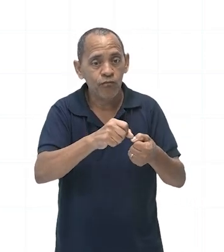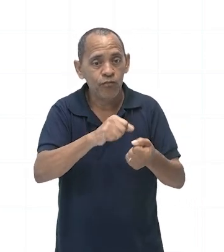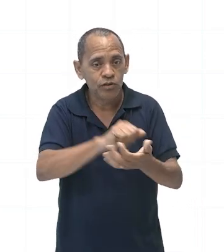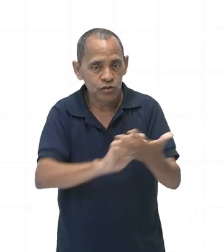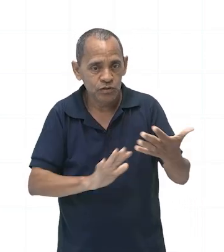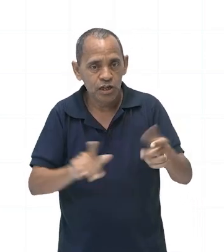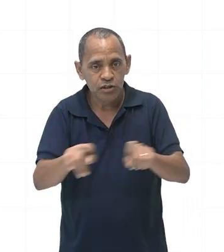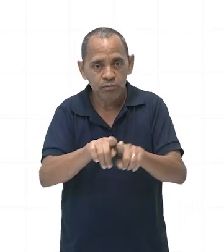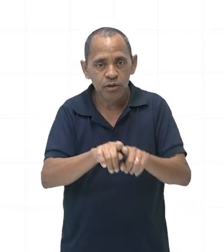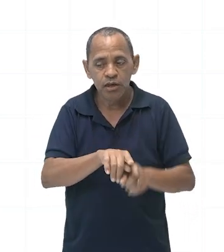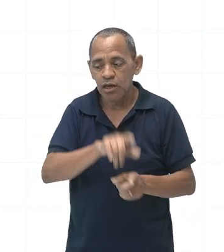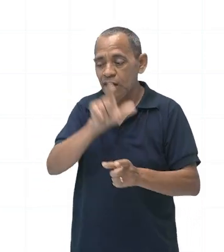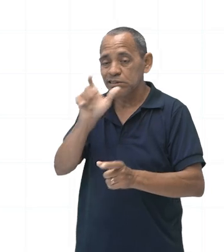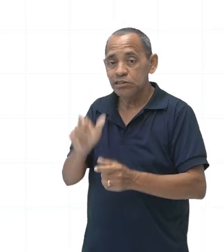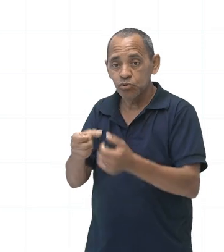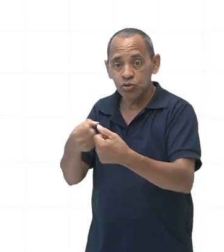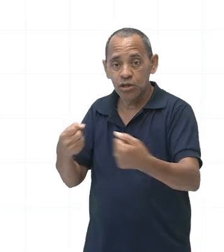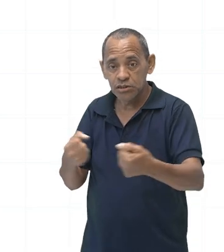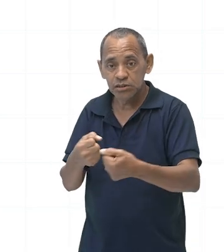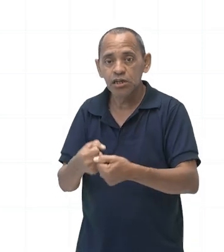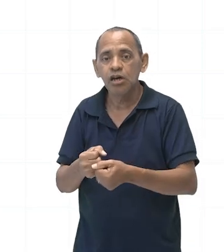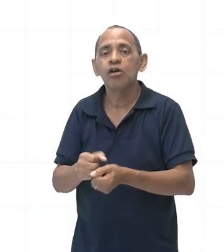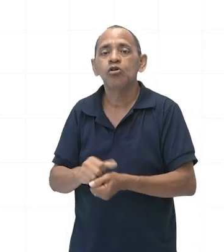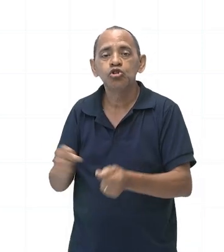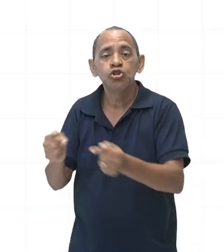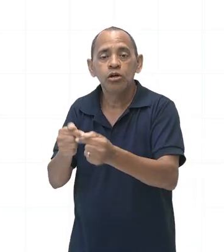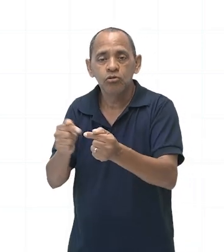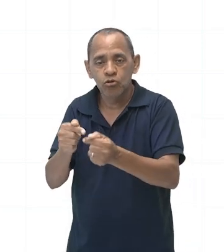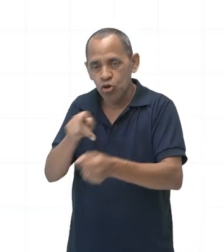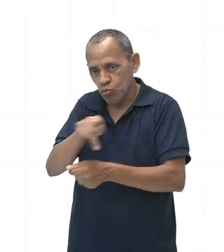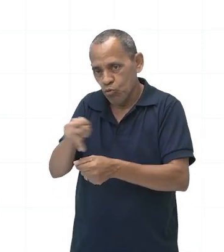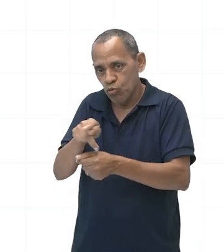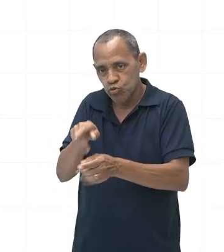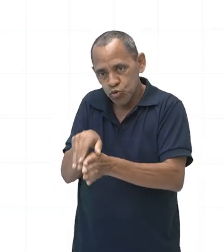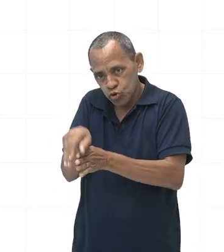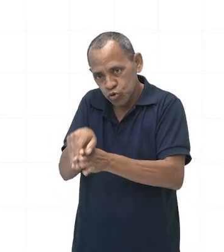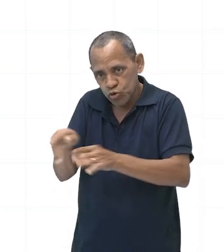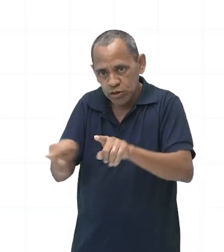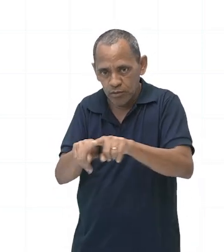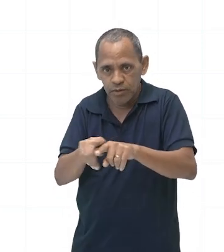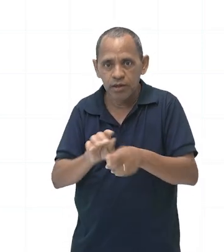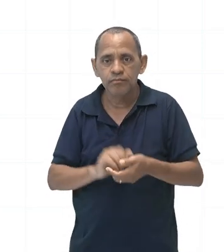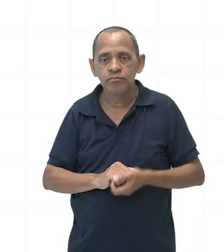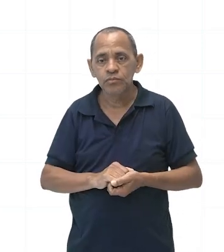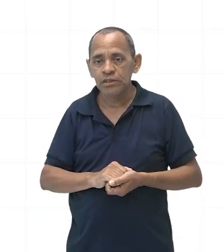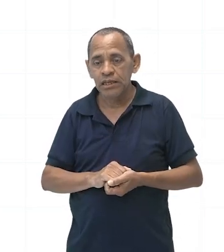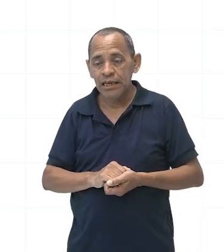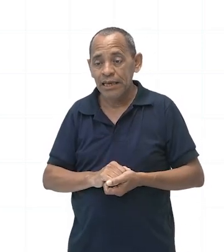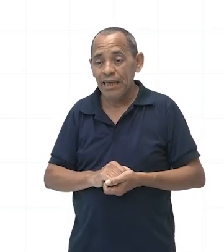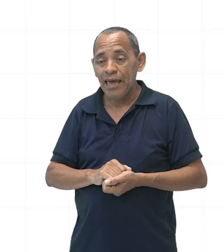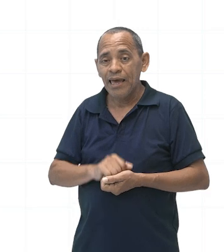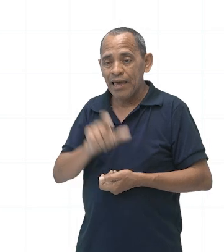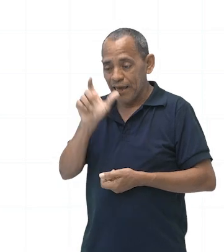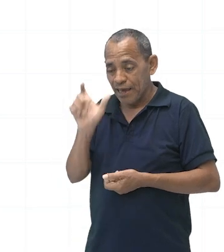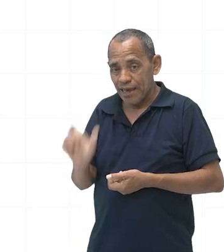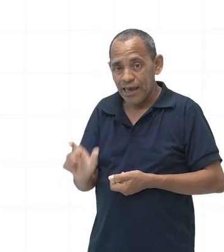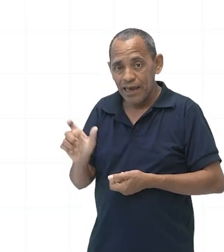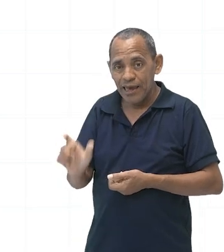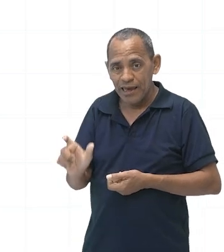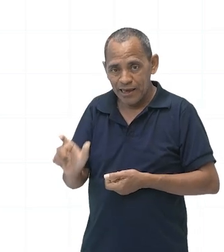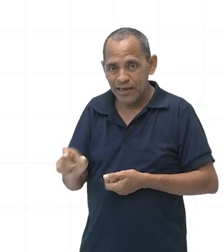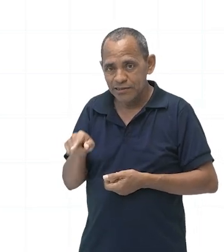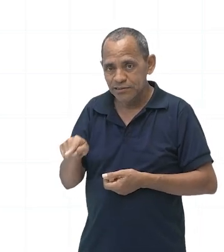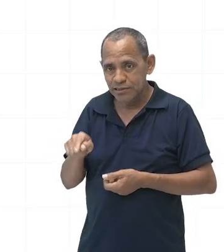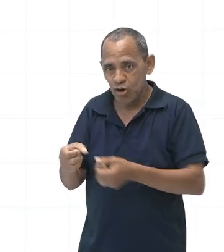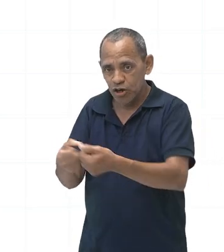o professor determinou. E esse complemento depende da primeira oração. Se depende, eu tenho